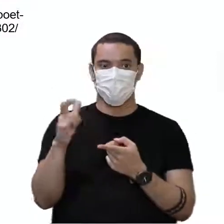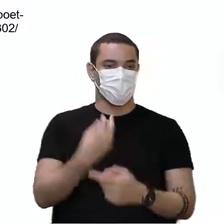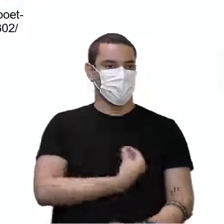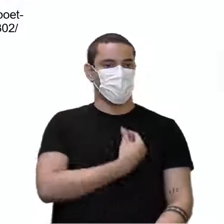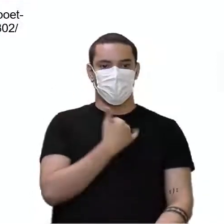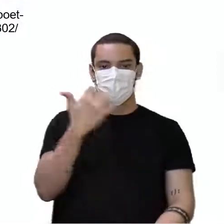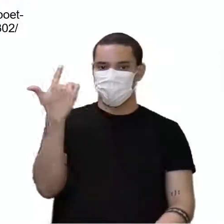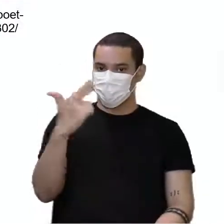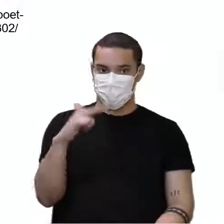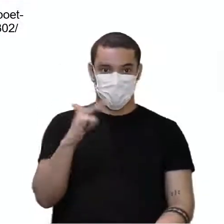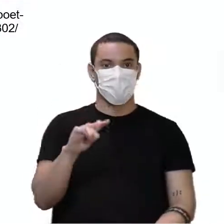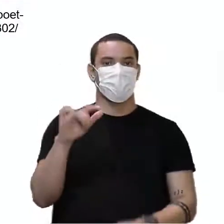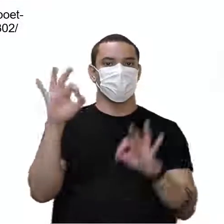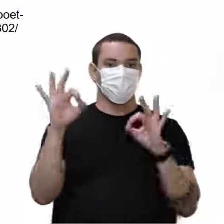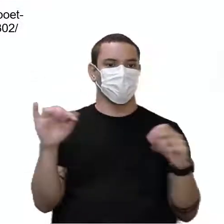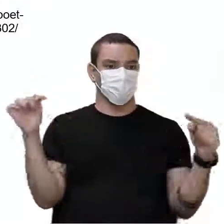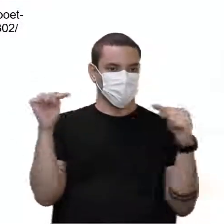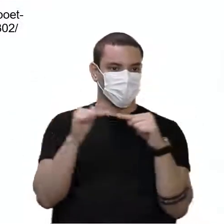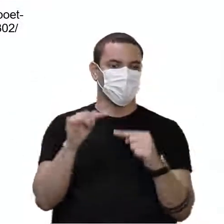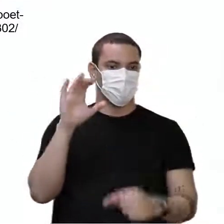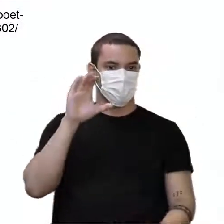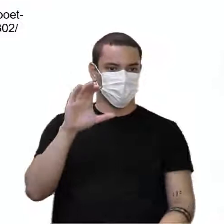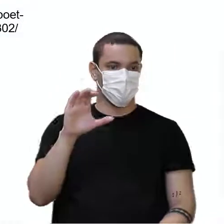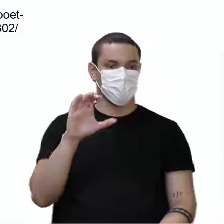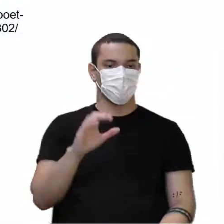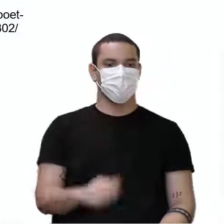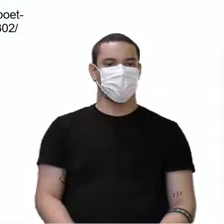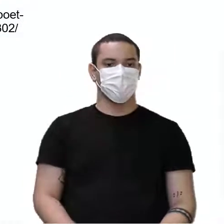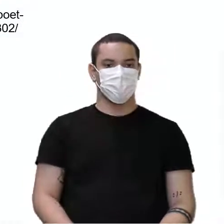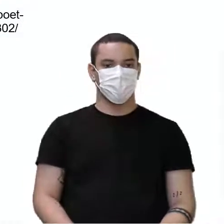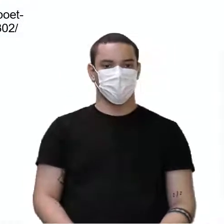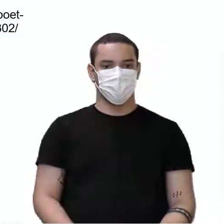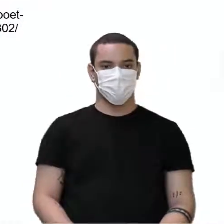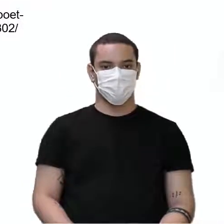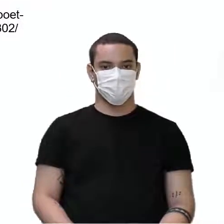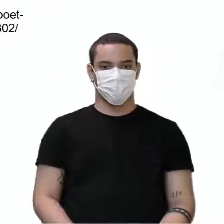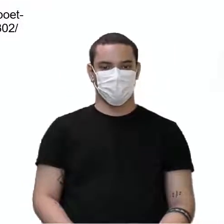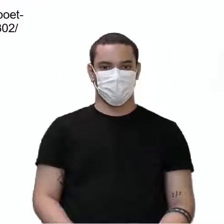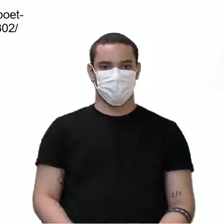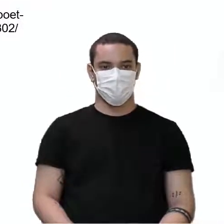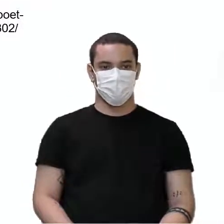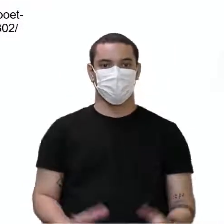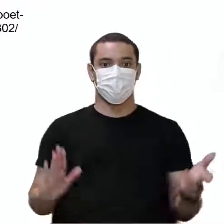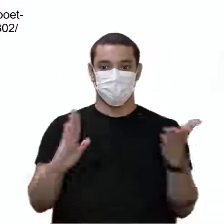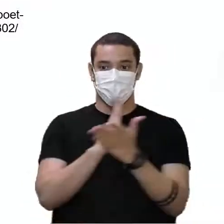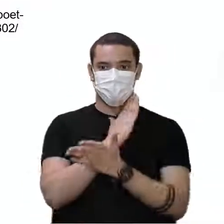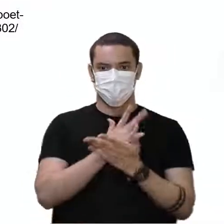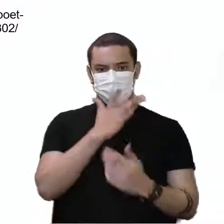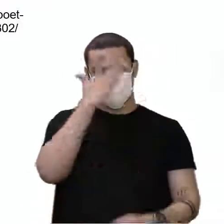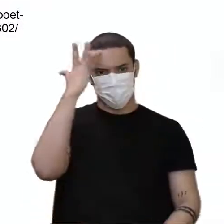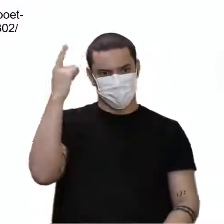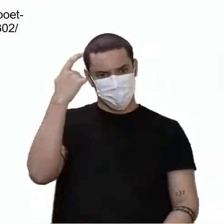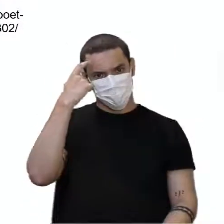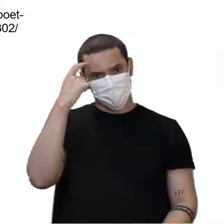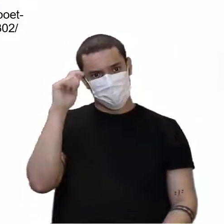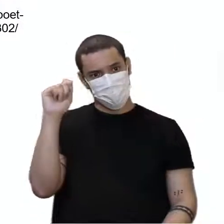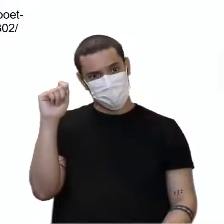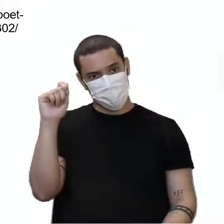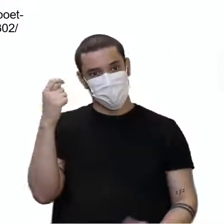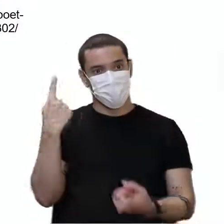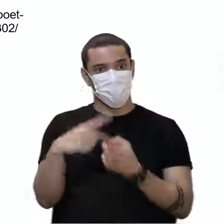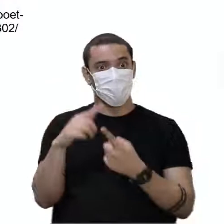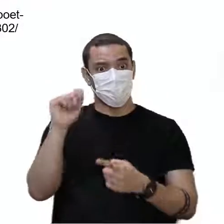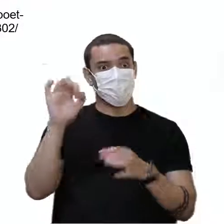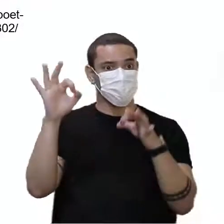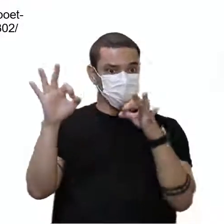essa aqui, ó, da letra C. I've written a poem many times. Algumas pessoas poderiam pensar que era A, porque